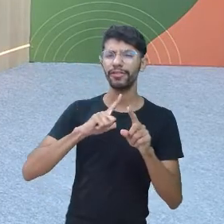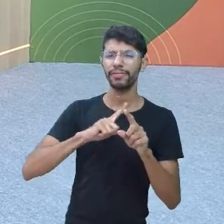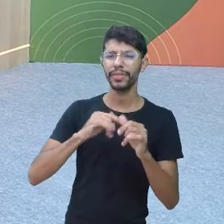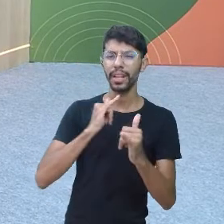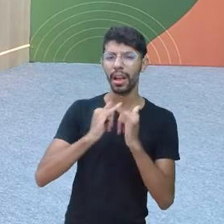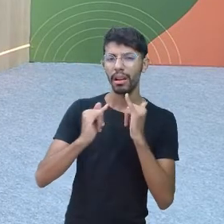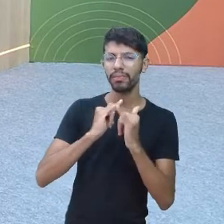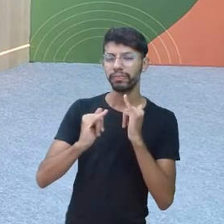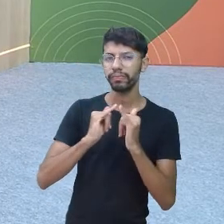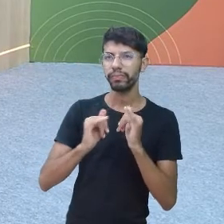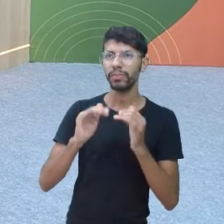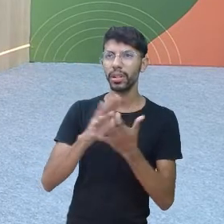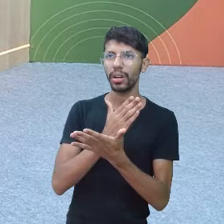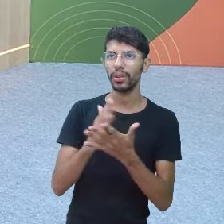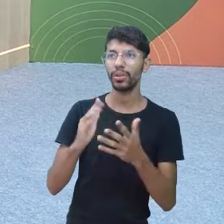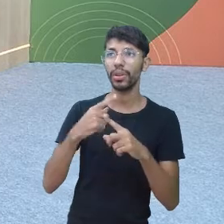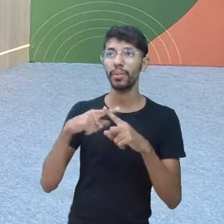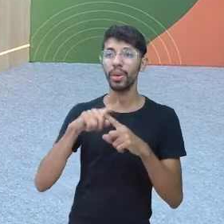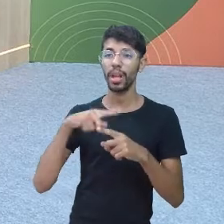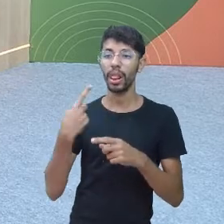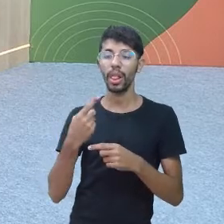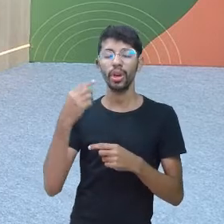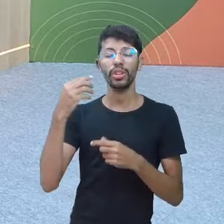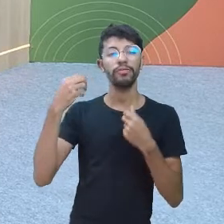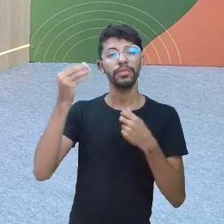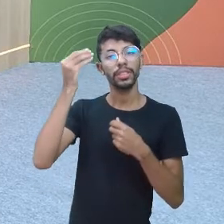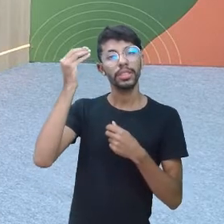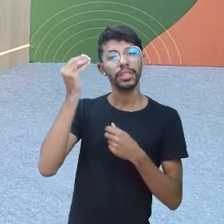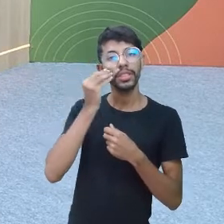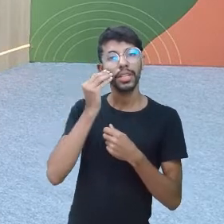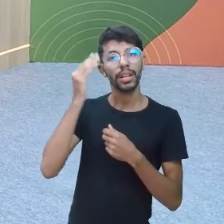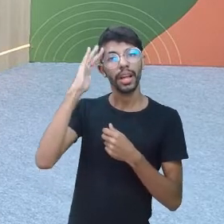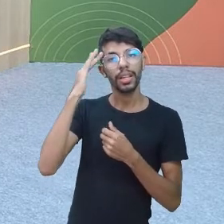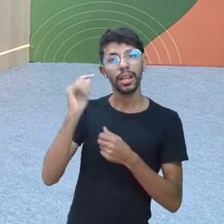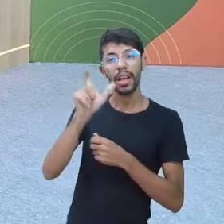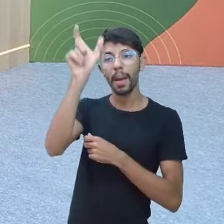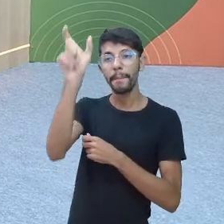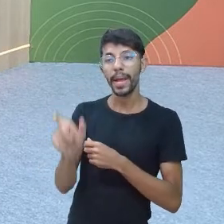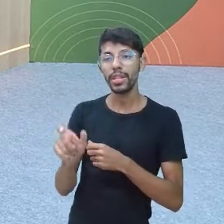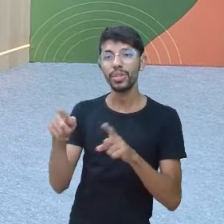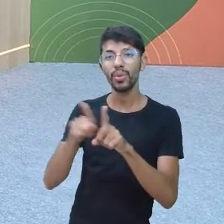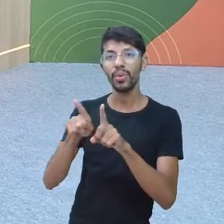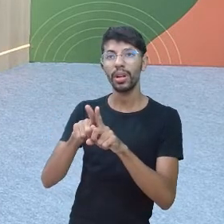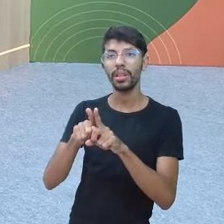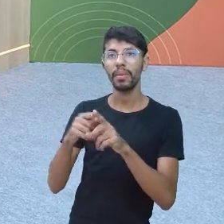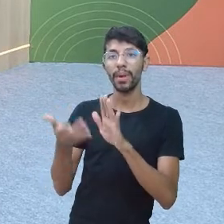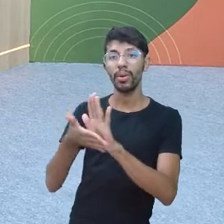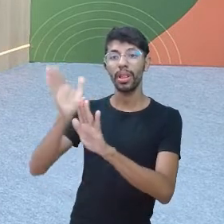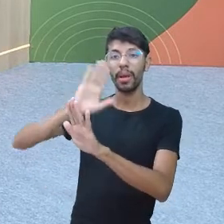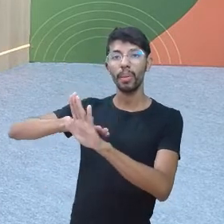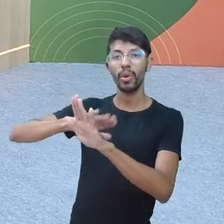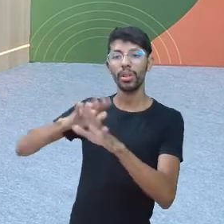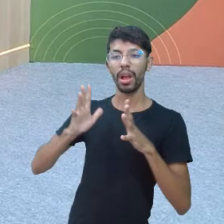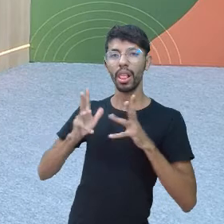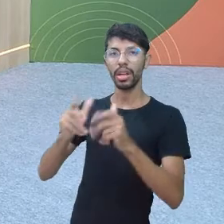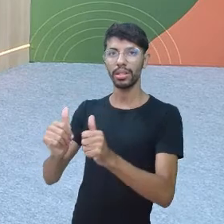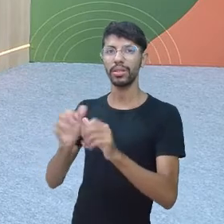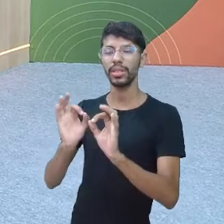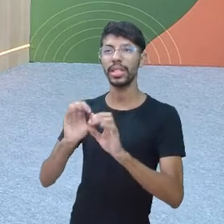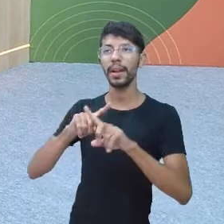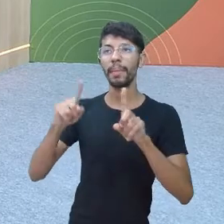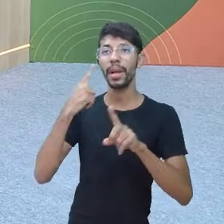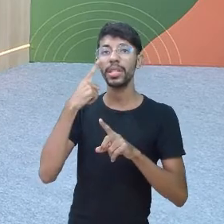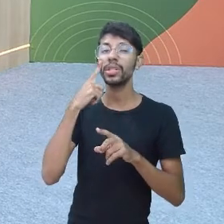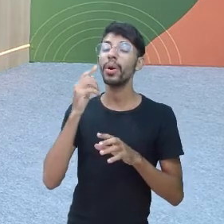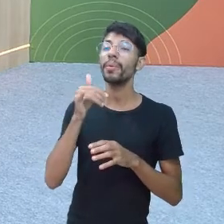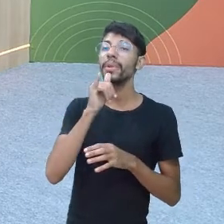o indivíduo e a sua psique, ou seja, a sua mente, o que está por trás de suas ações. Contudo, ela tende a